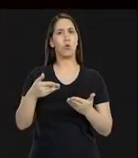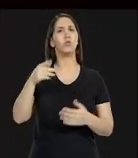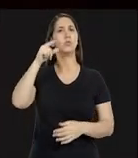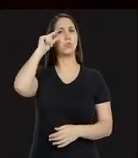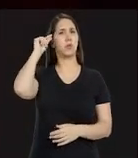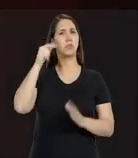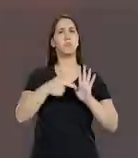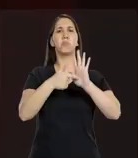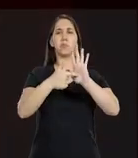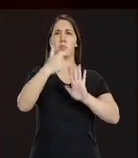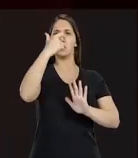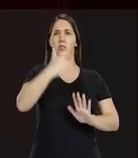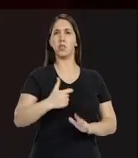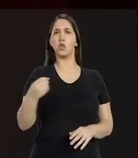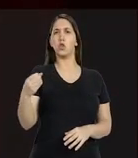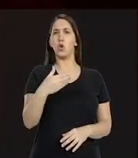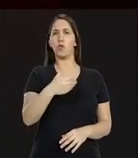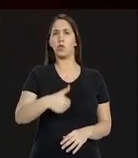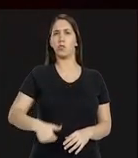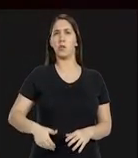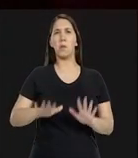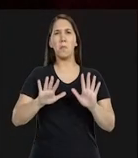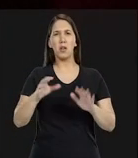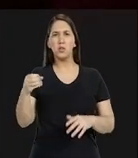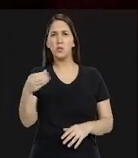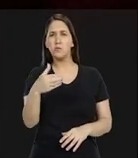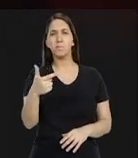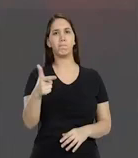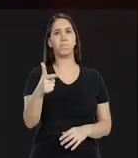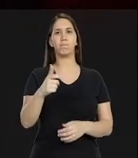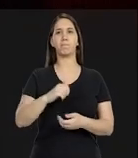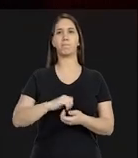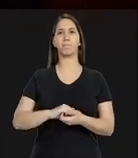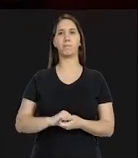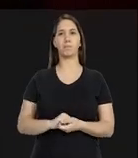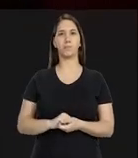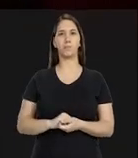Márcio França se apresenta como novo governador, mas, de novo, não tem nada.